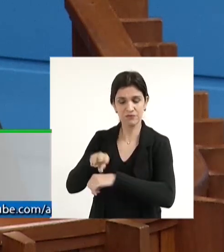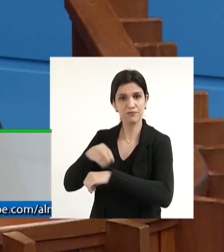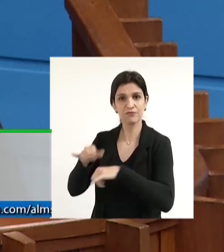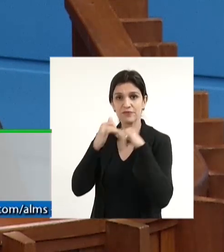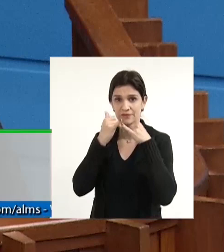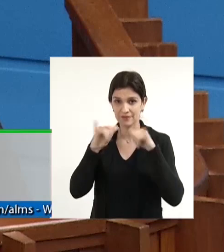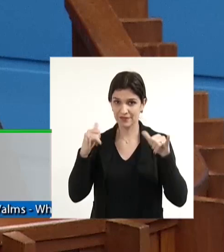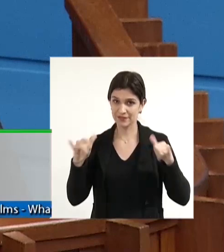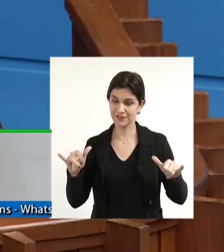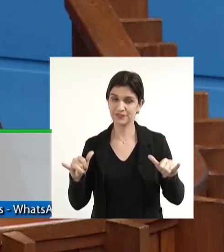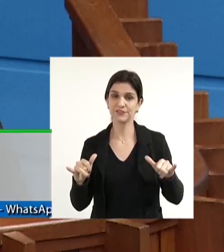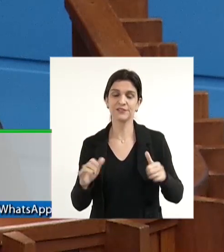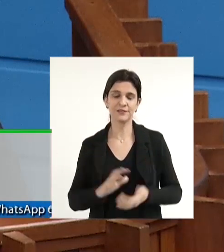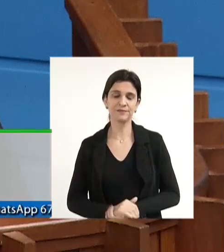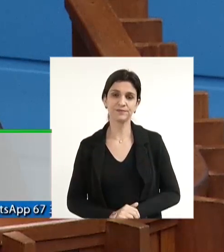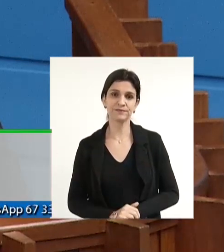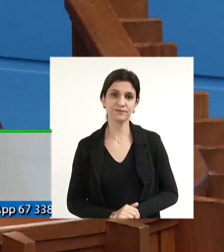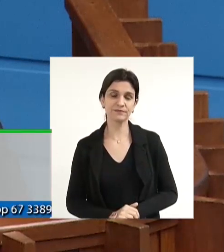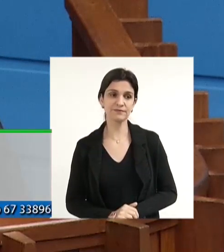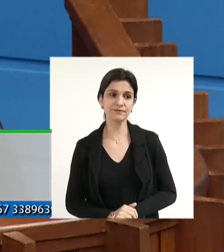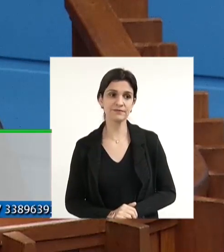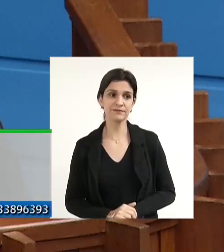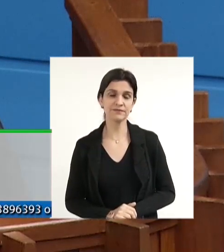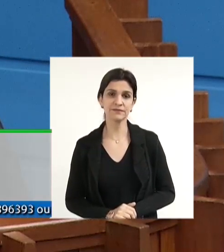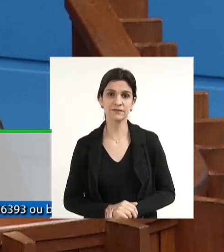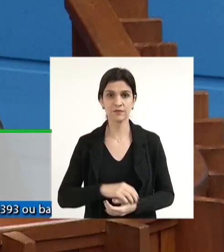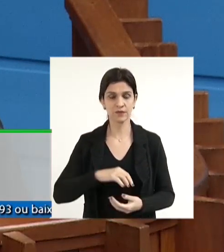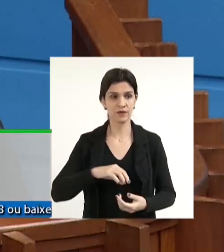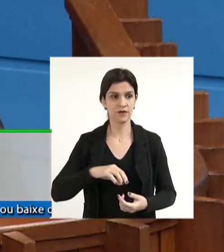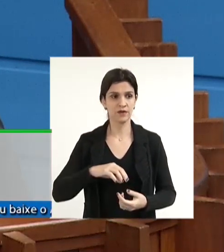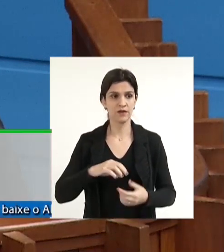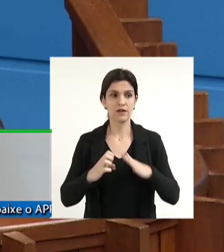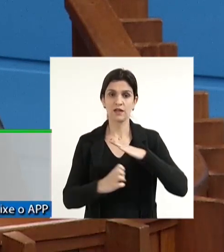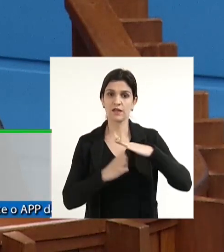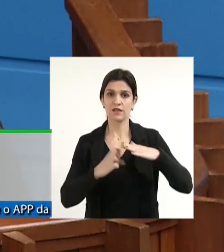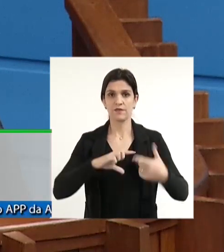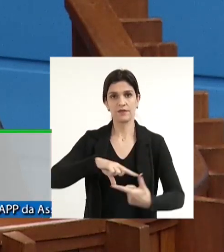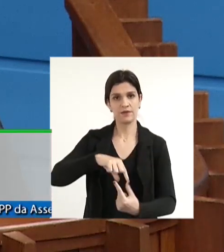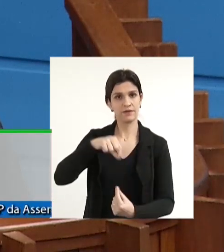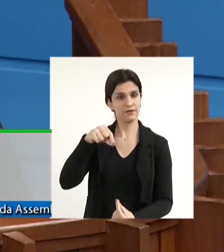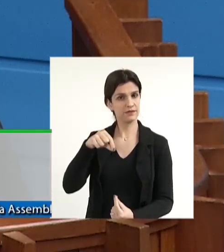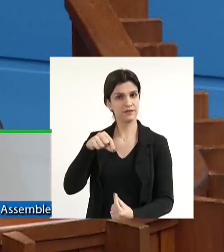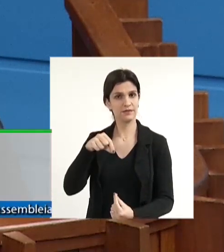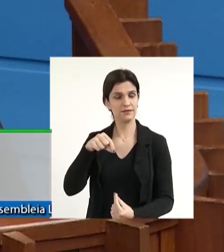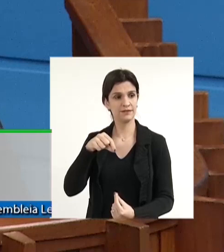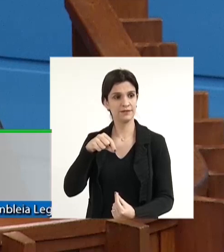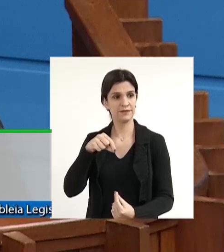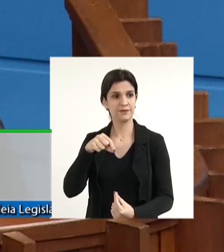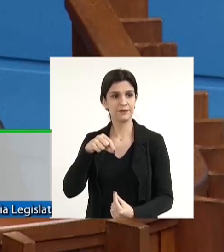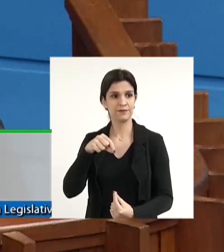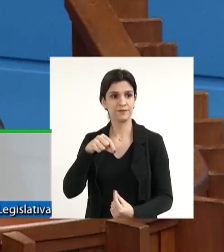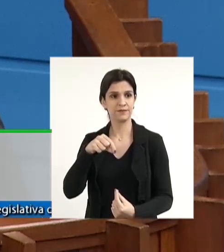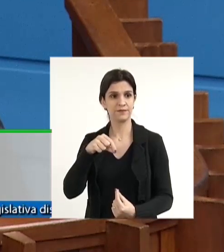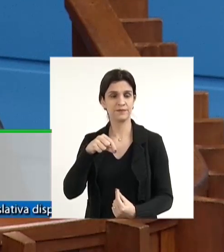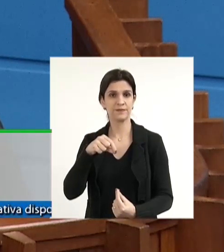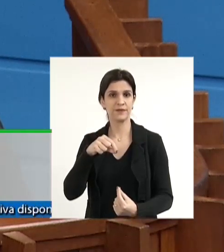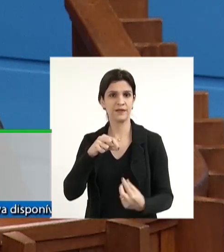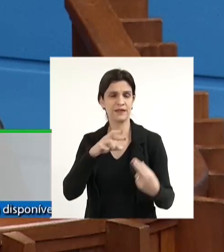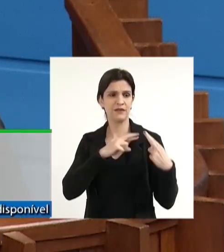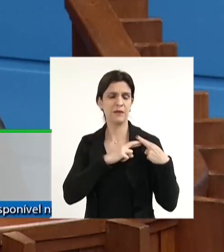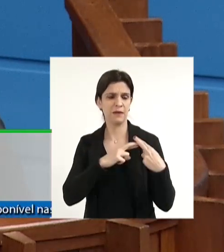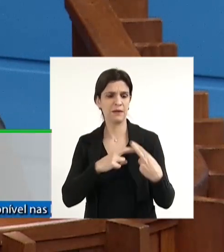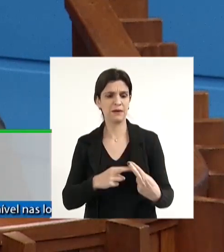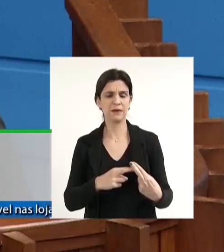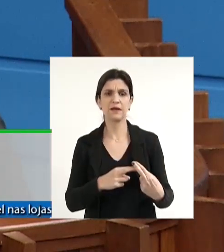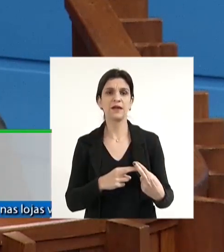Primeiro isso. Segundo, a Energisa, ela não é dona da energia. Ela não produz a energia.